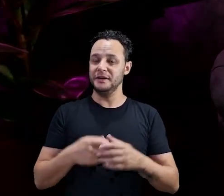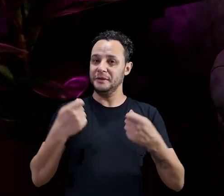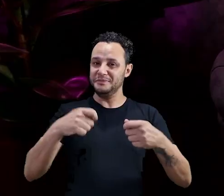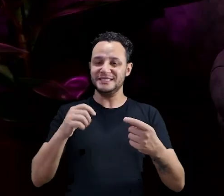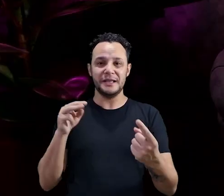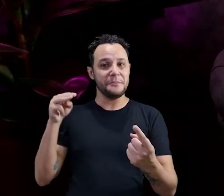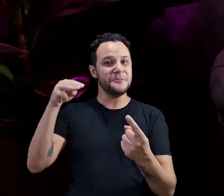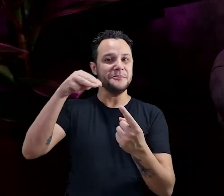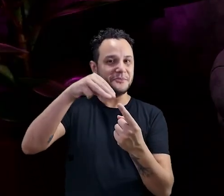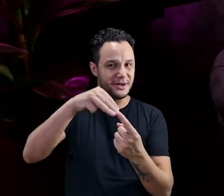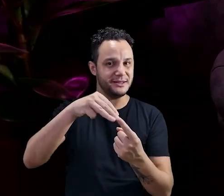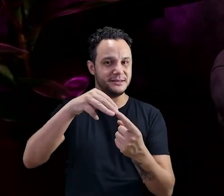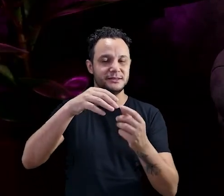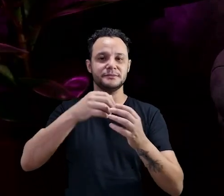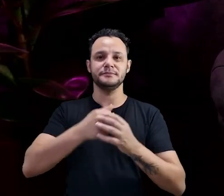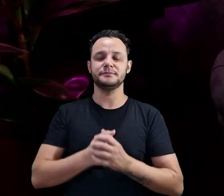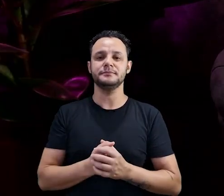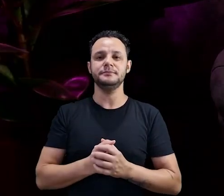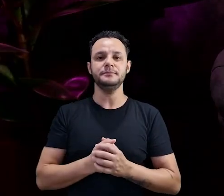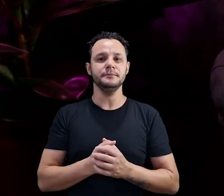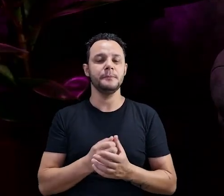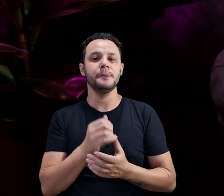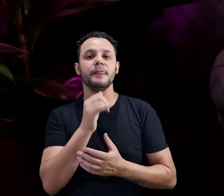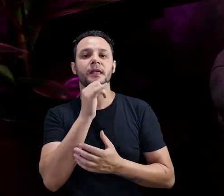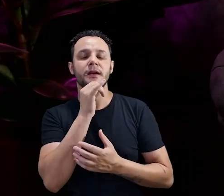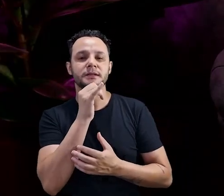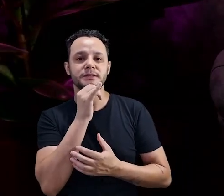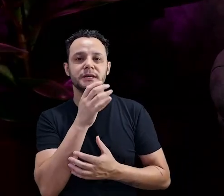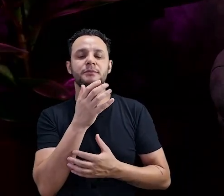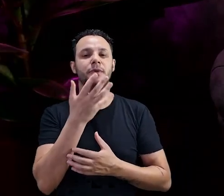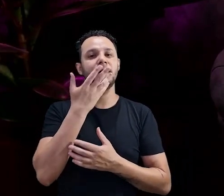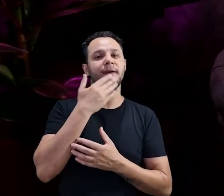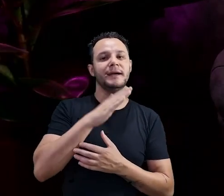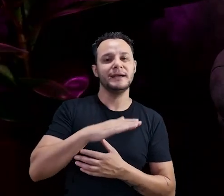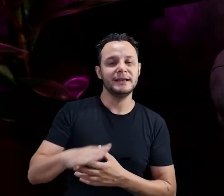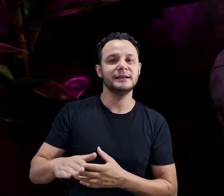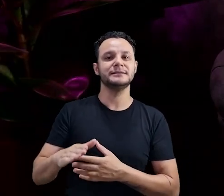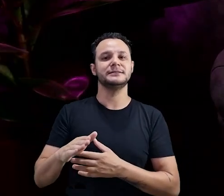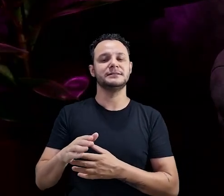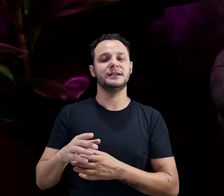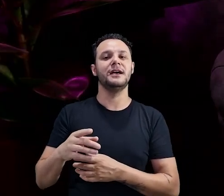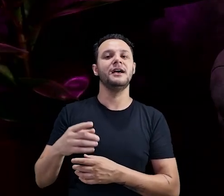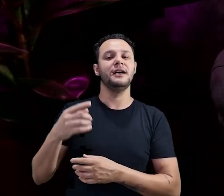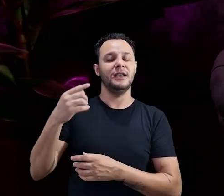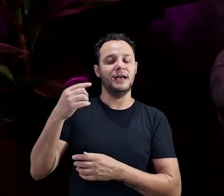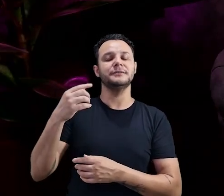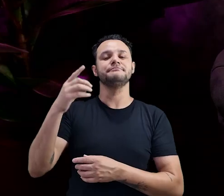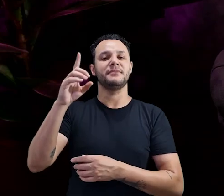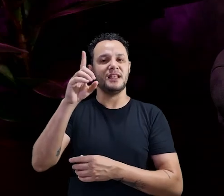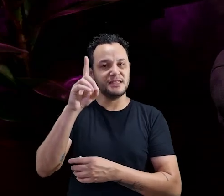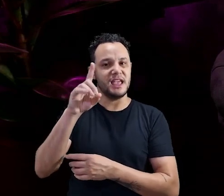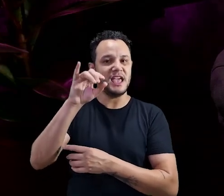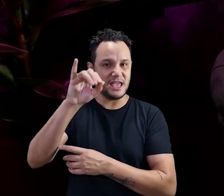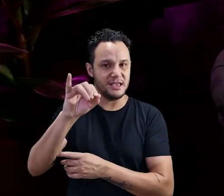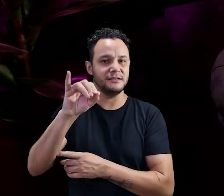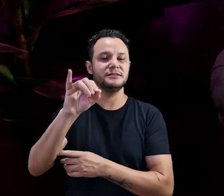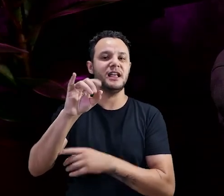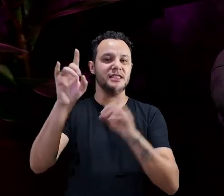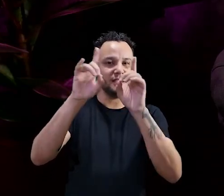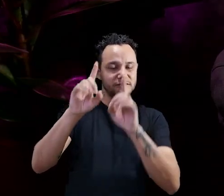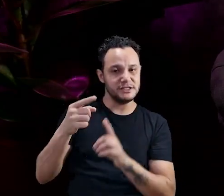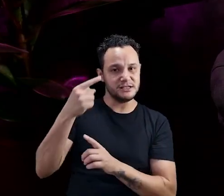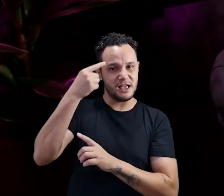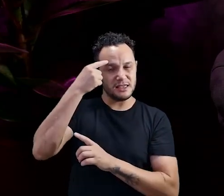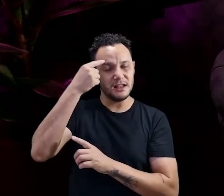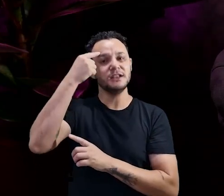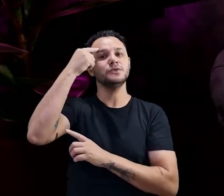estabelecer metas importantes, né? Se a gente tem uma criança, por exemplo, com uma deficiência intelectual grave, talvez seja